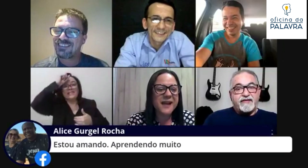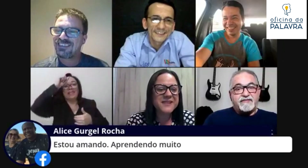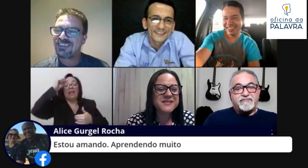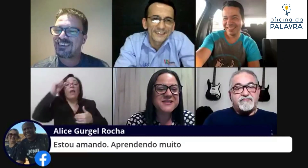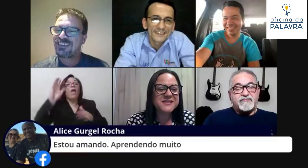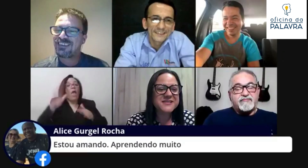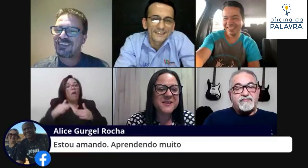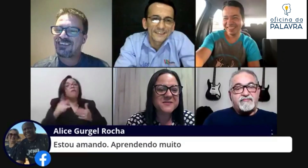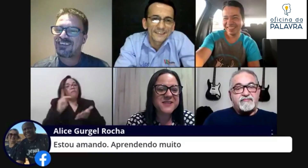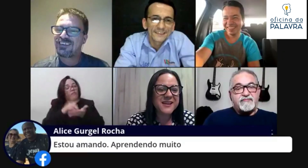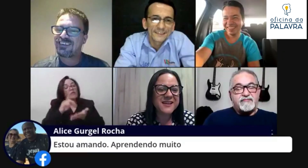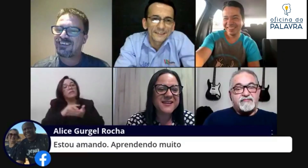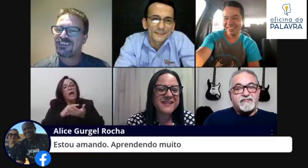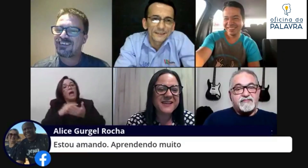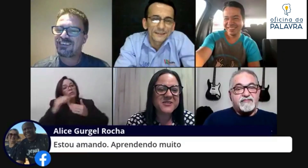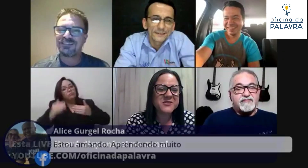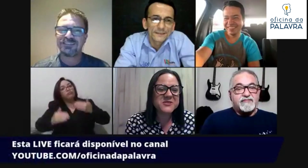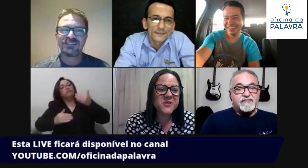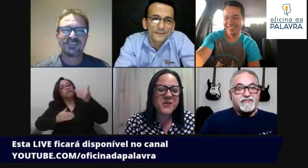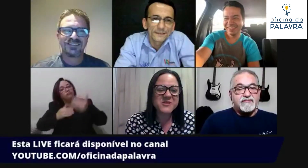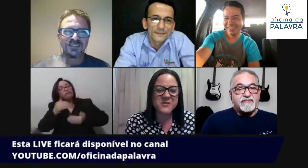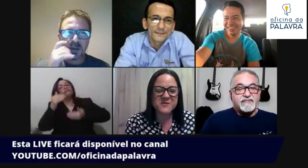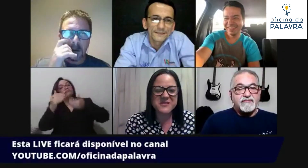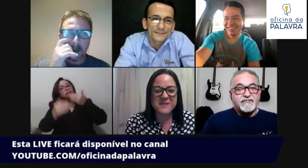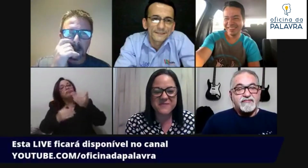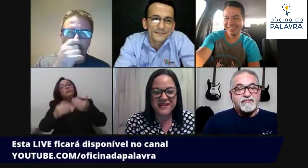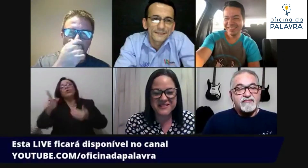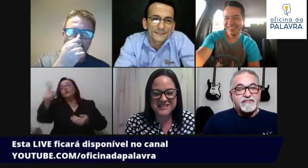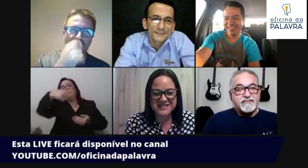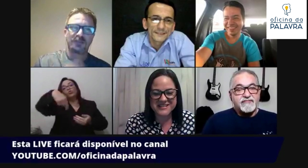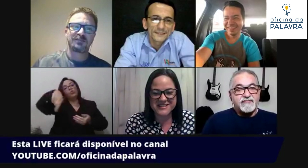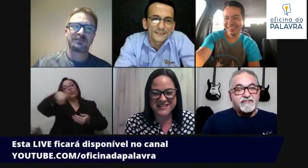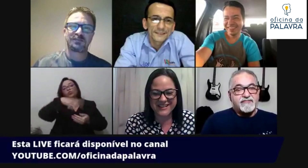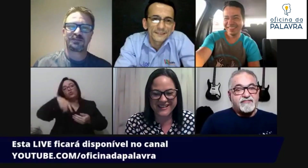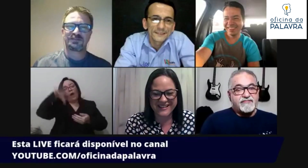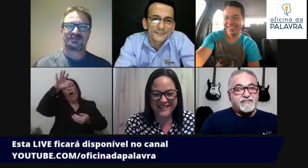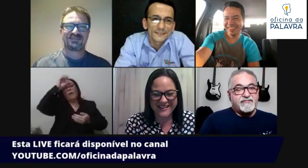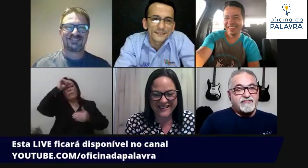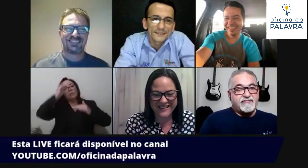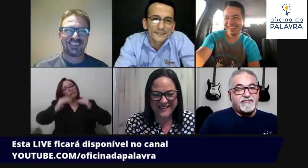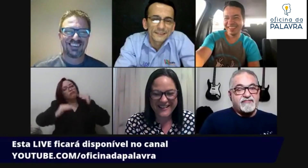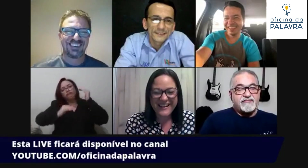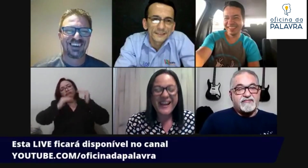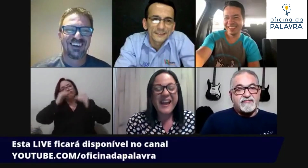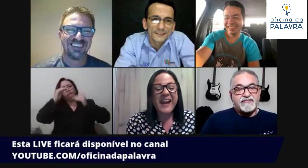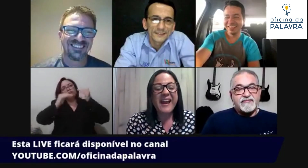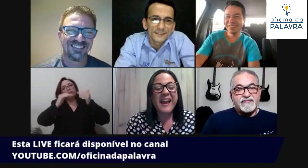aprendiz, mas estamos aí, né? Todos nós somos aprendizes.